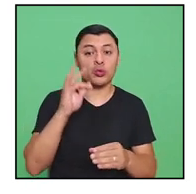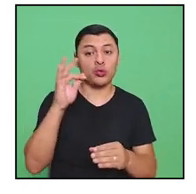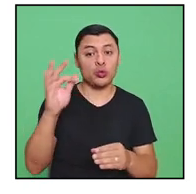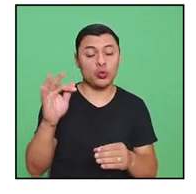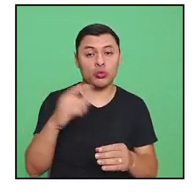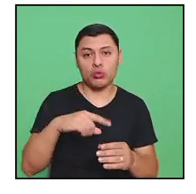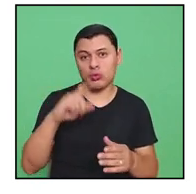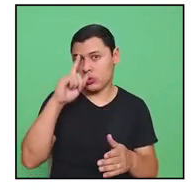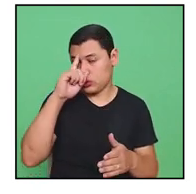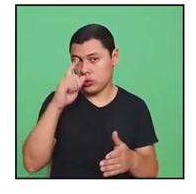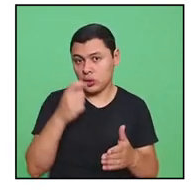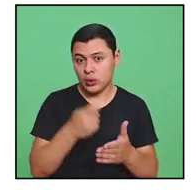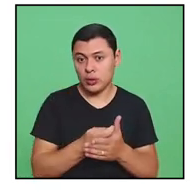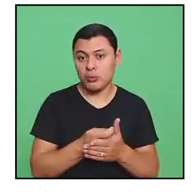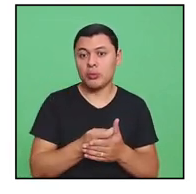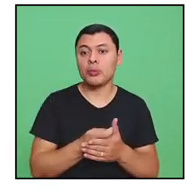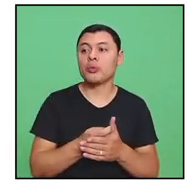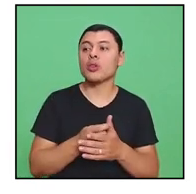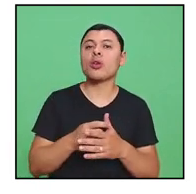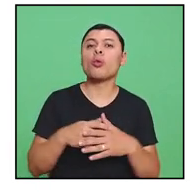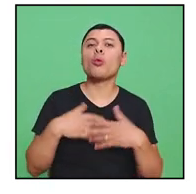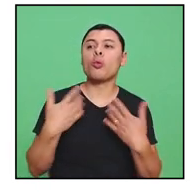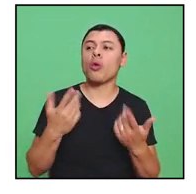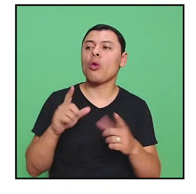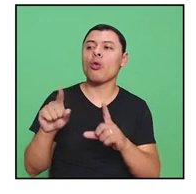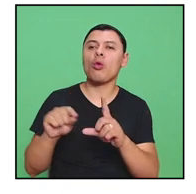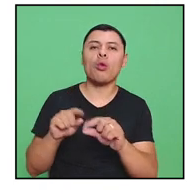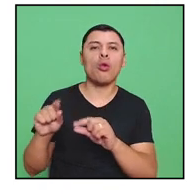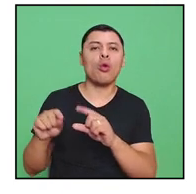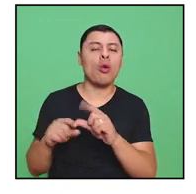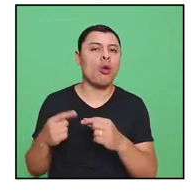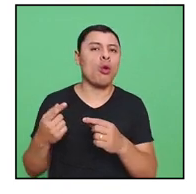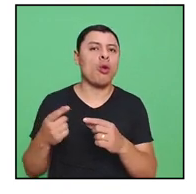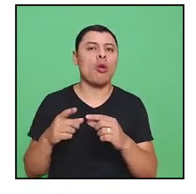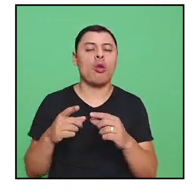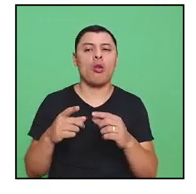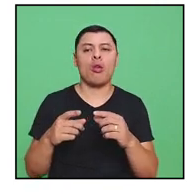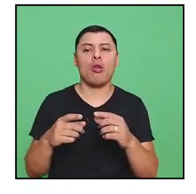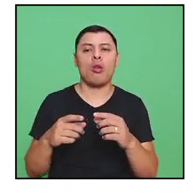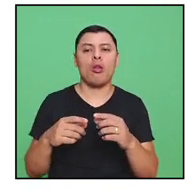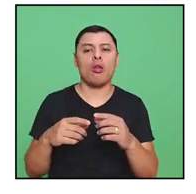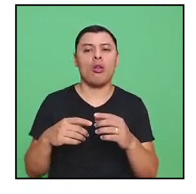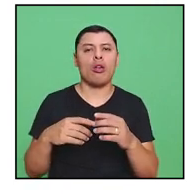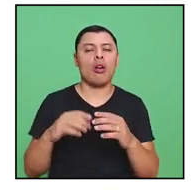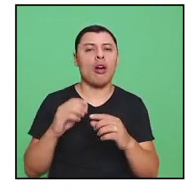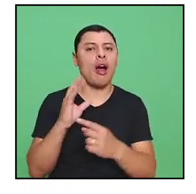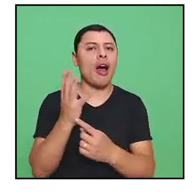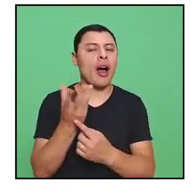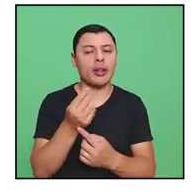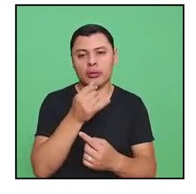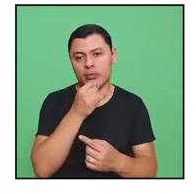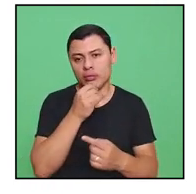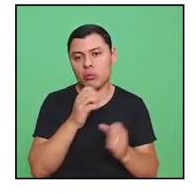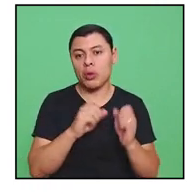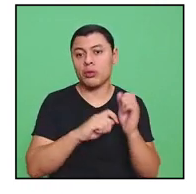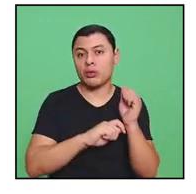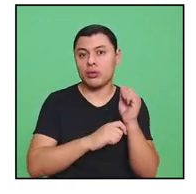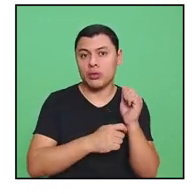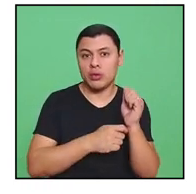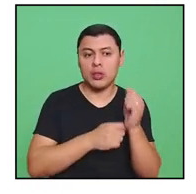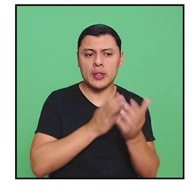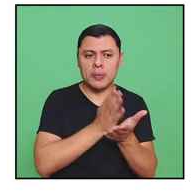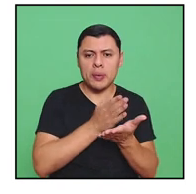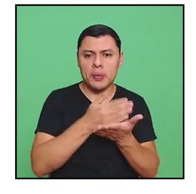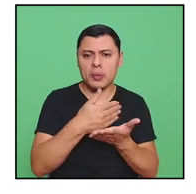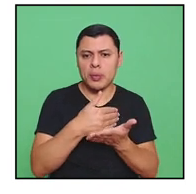decida junto que obras adquirir para o fundo, por exemplo. Um token pode ser fracionado